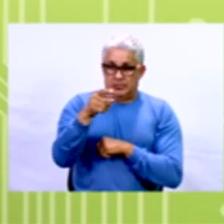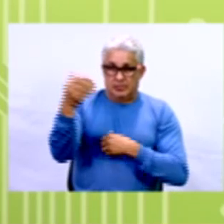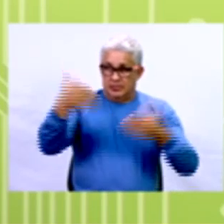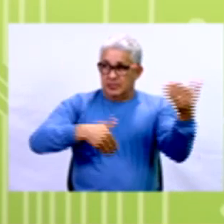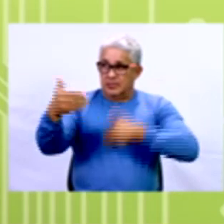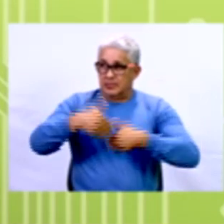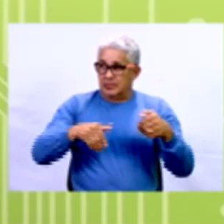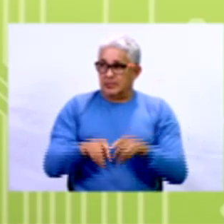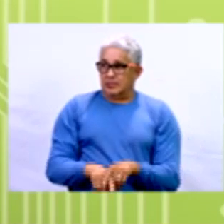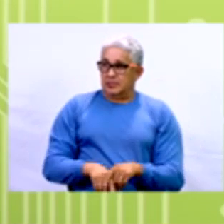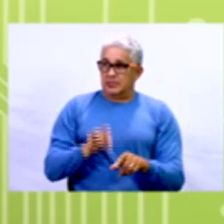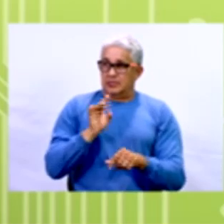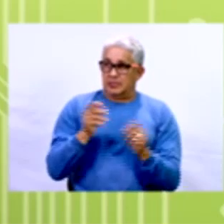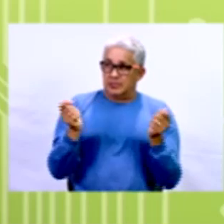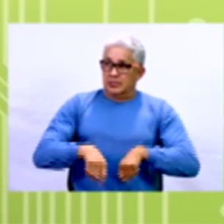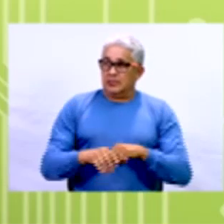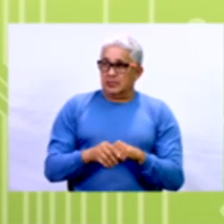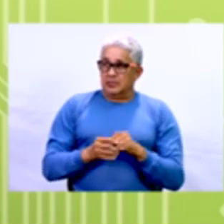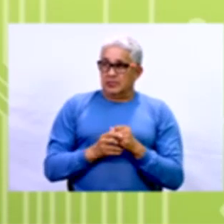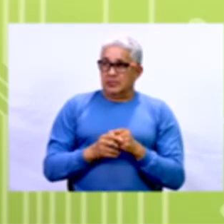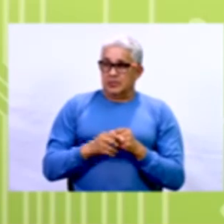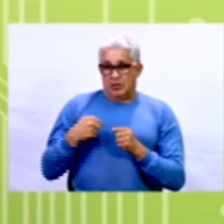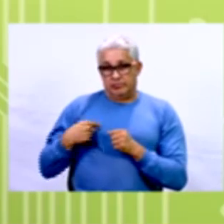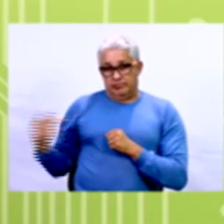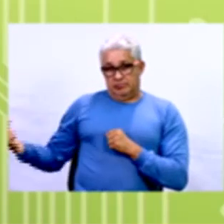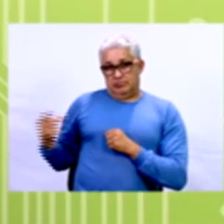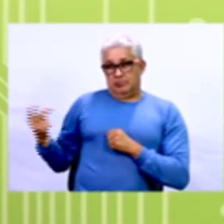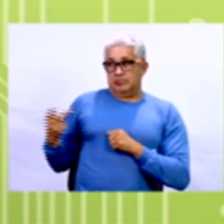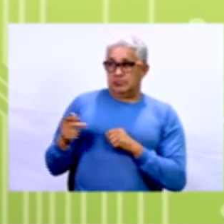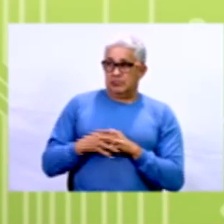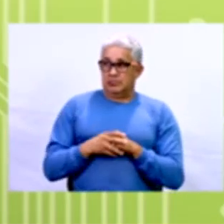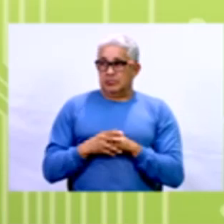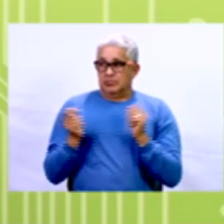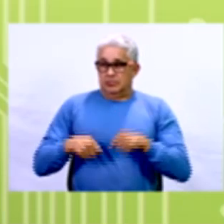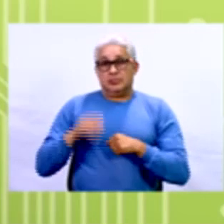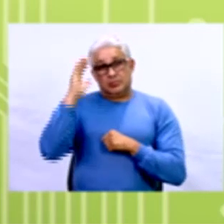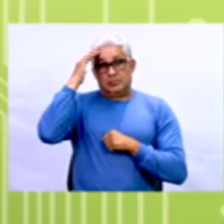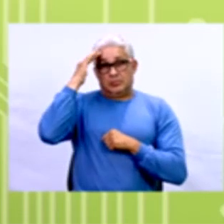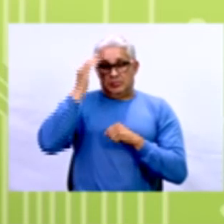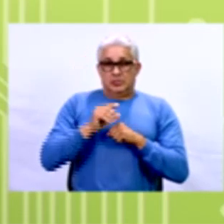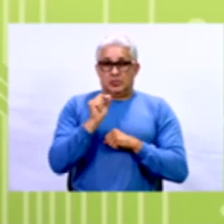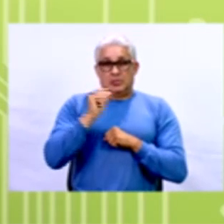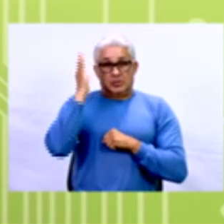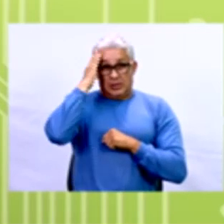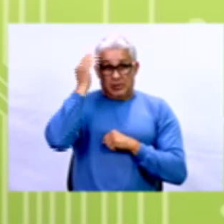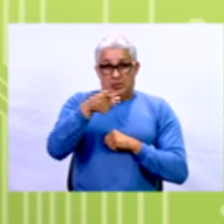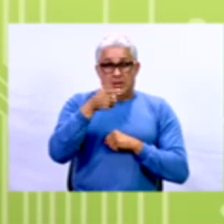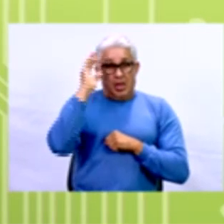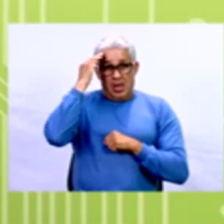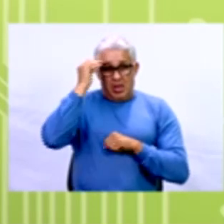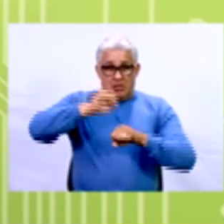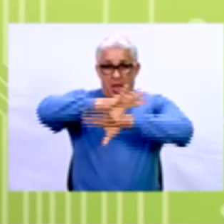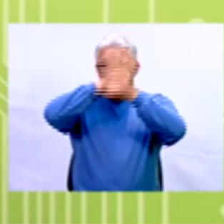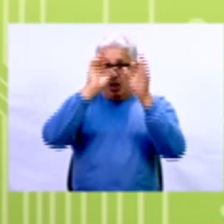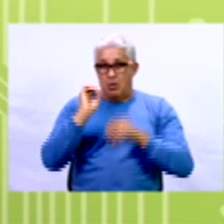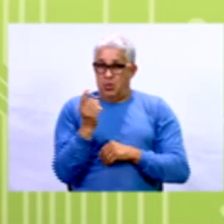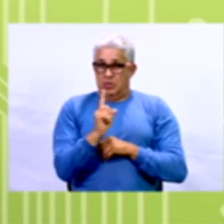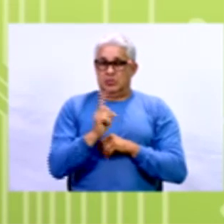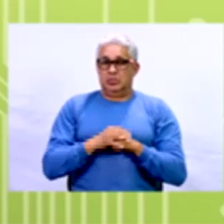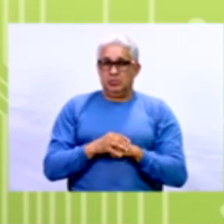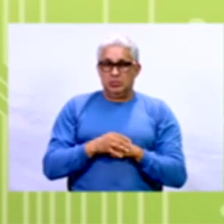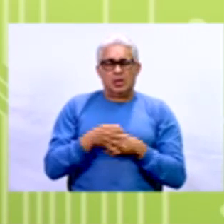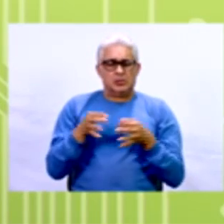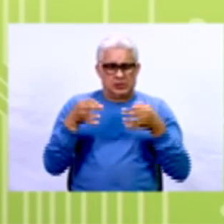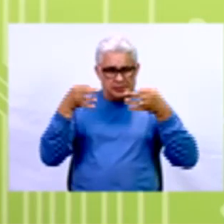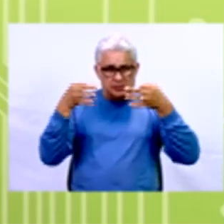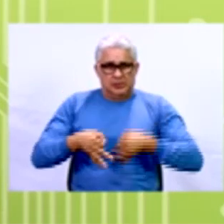participem. Só assim vai dar para eu e o professor Charles para que a gente possa entender, saber se vocês entenderam ou não. Está